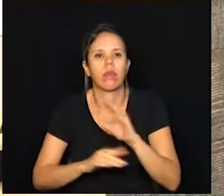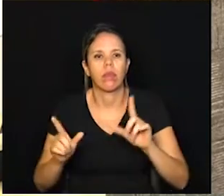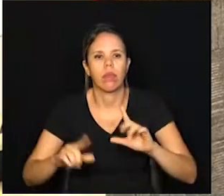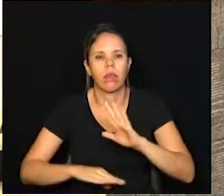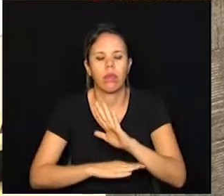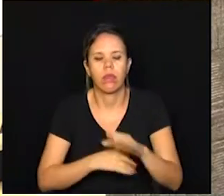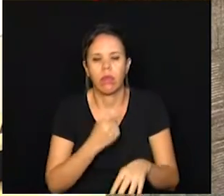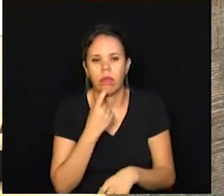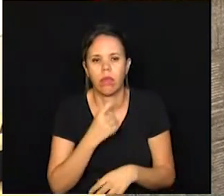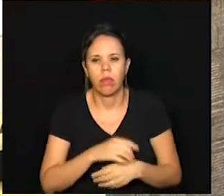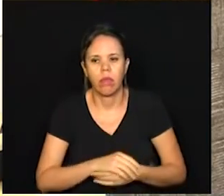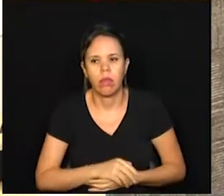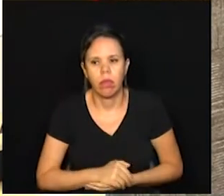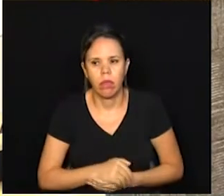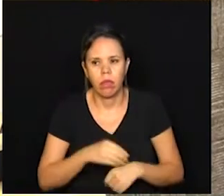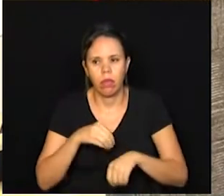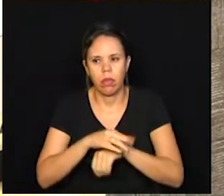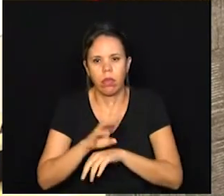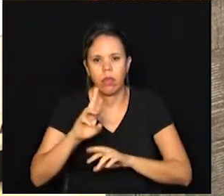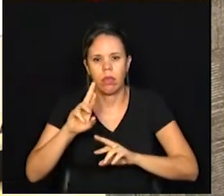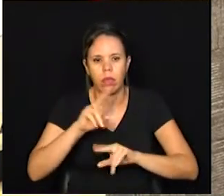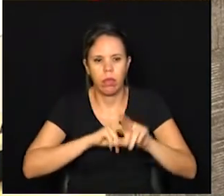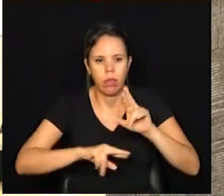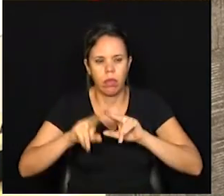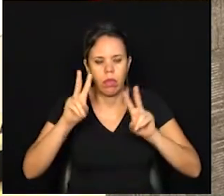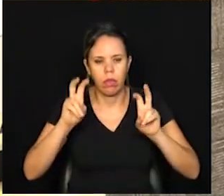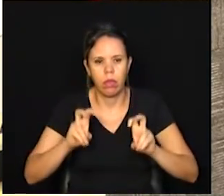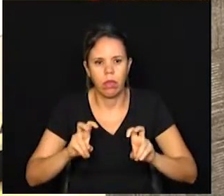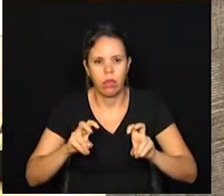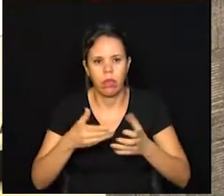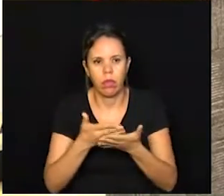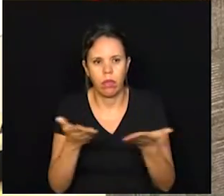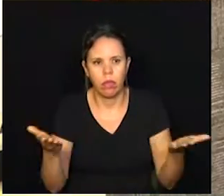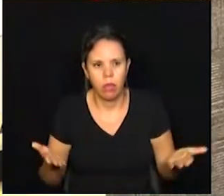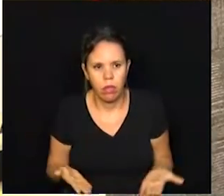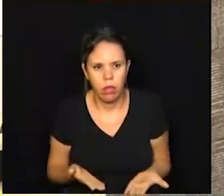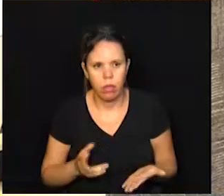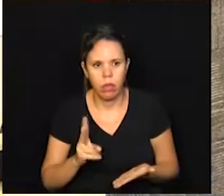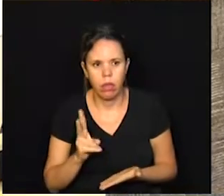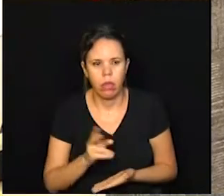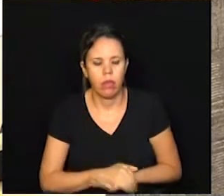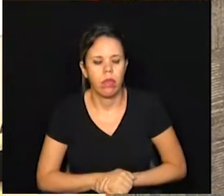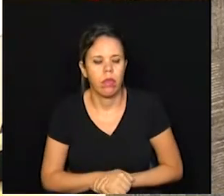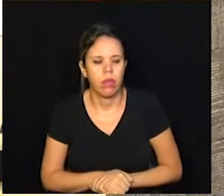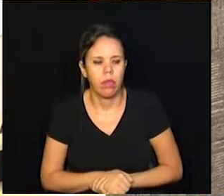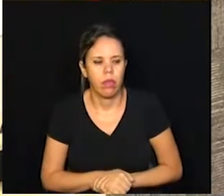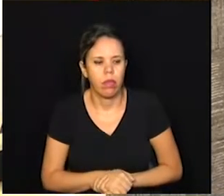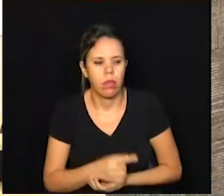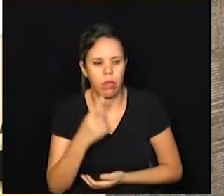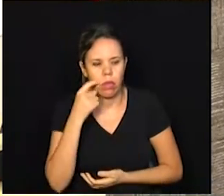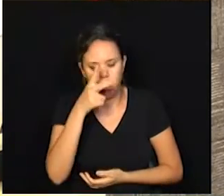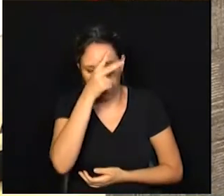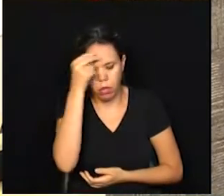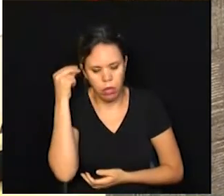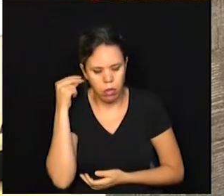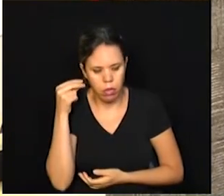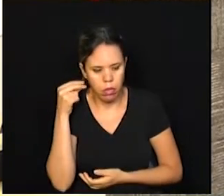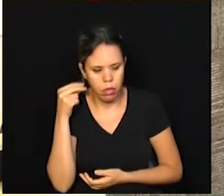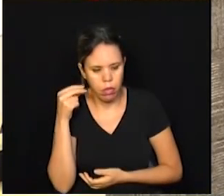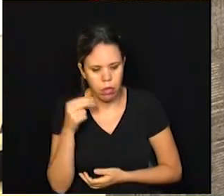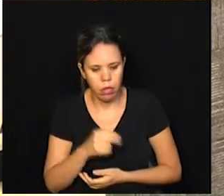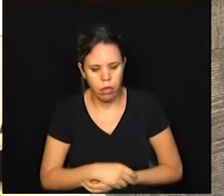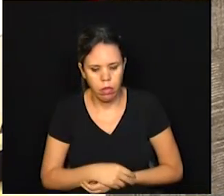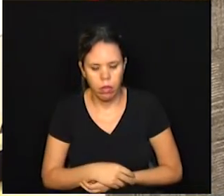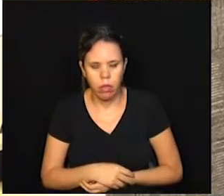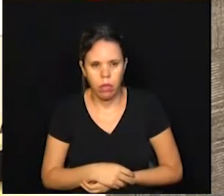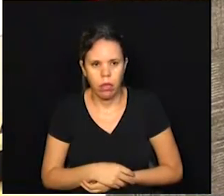Câmara Campinas, que traz diversos assuntos para você, sempre com o interesse público, o serviço